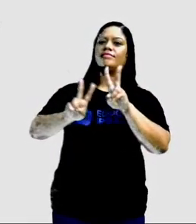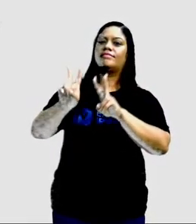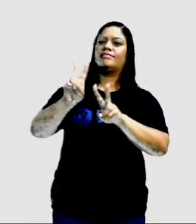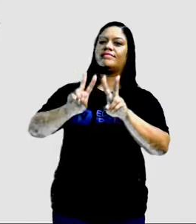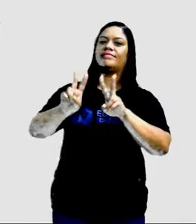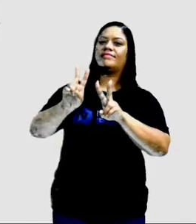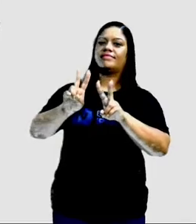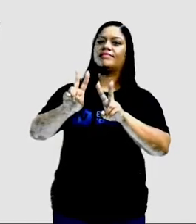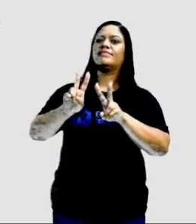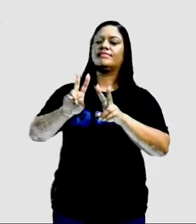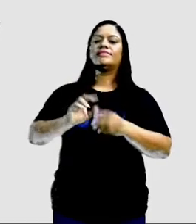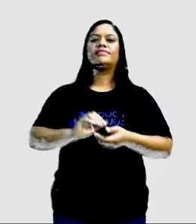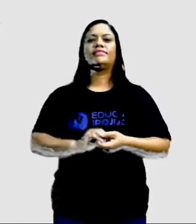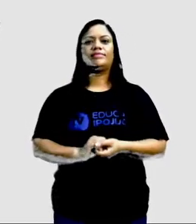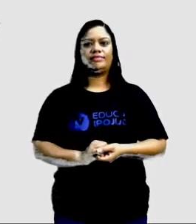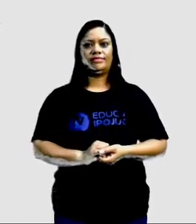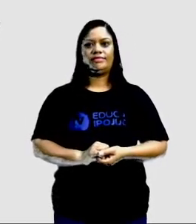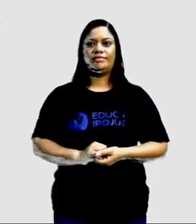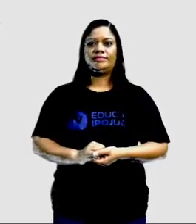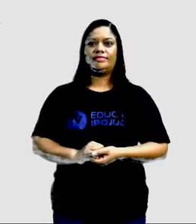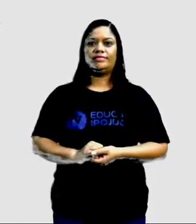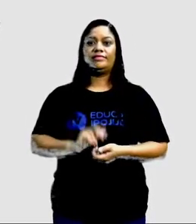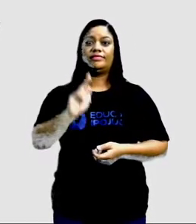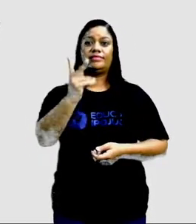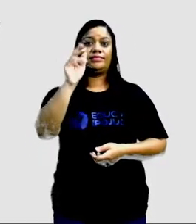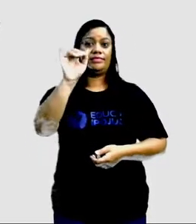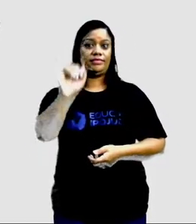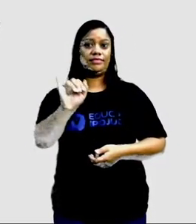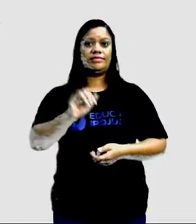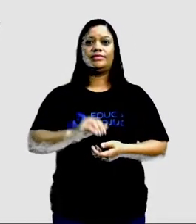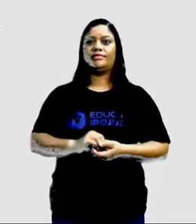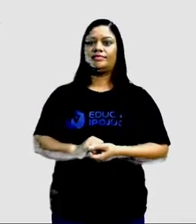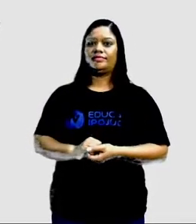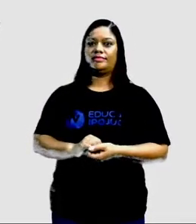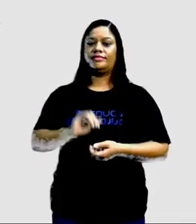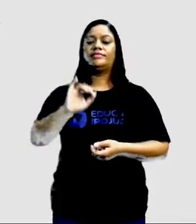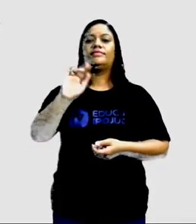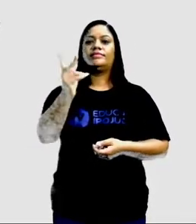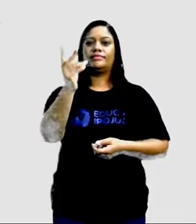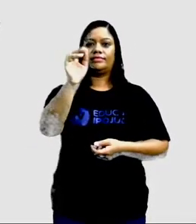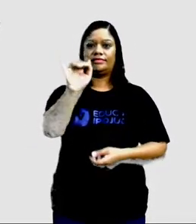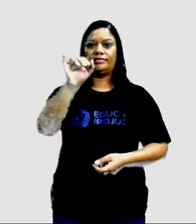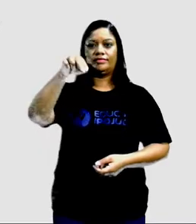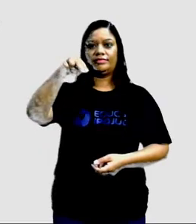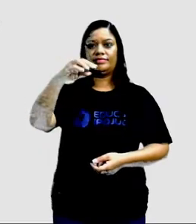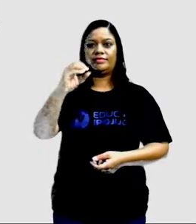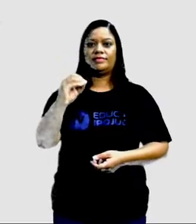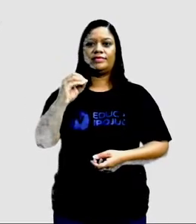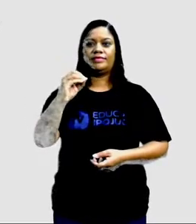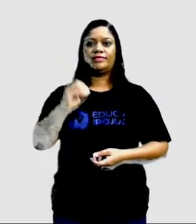olhando. Então, herói. Agora, H-I, hino.